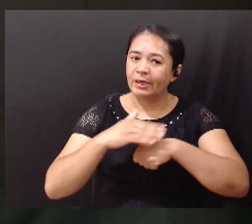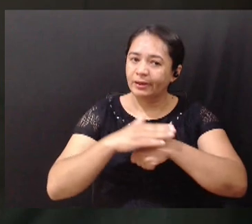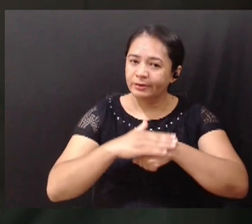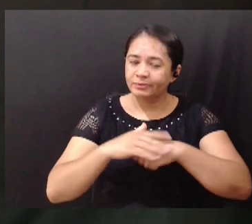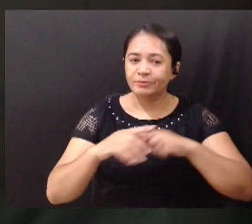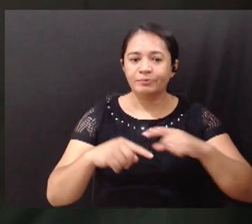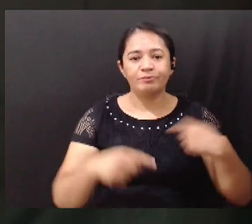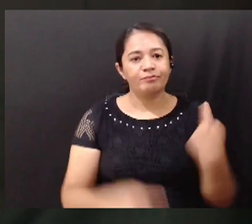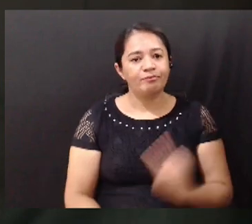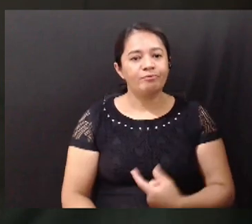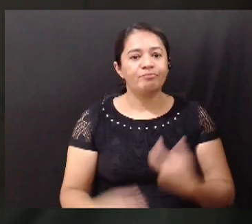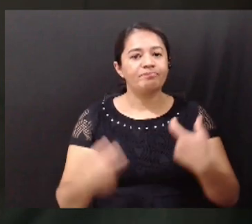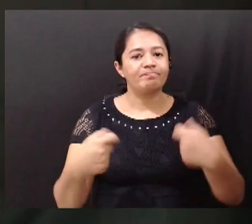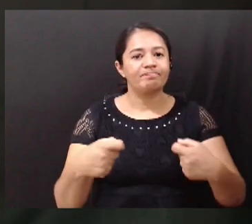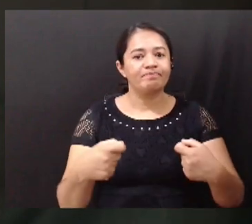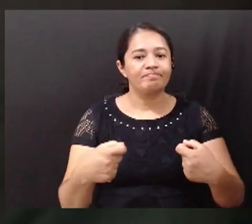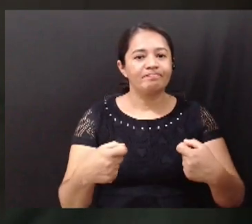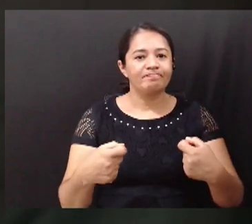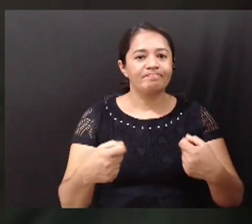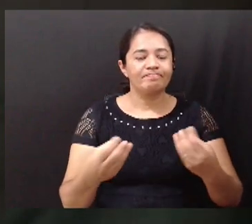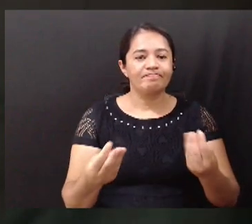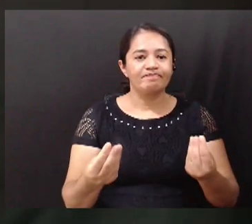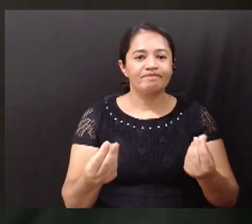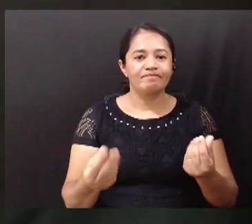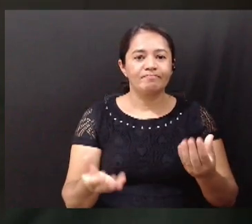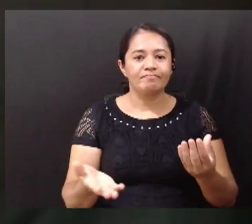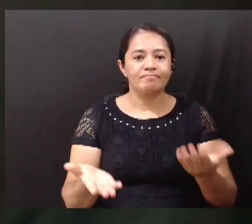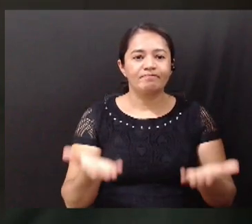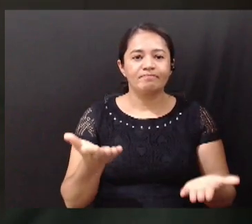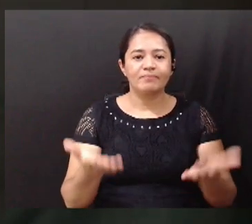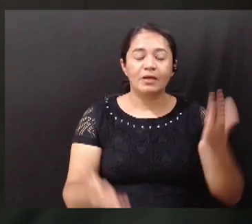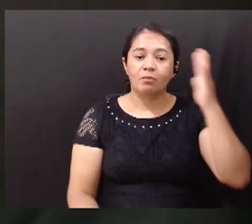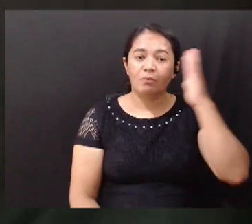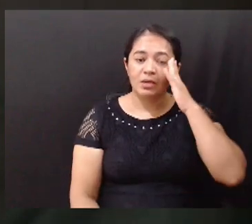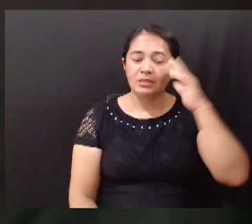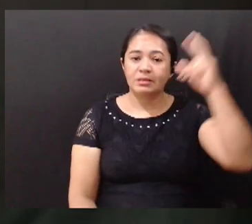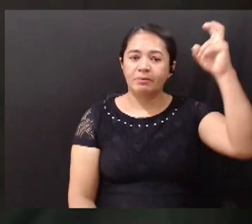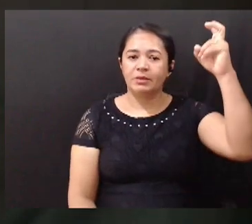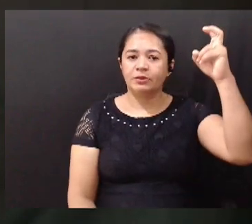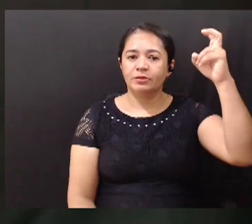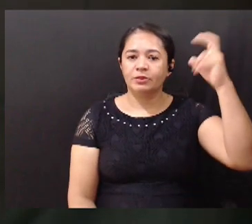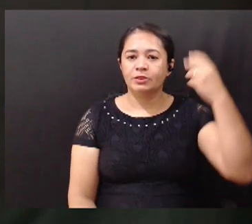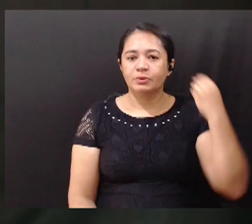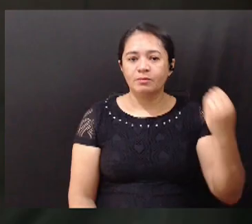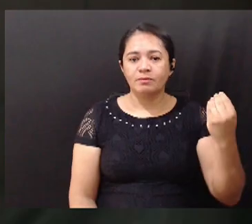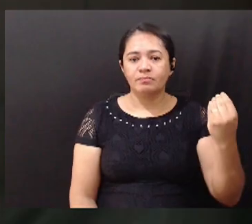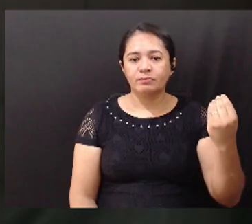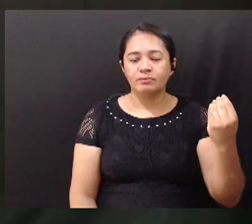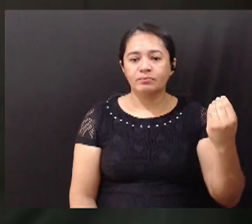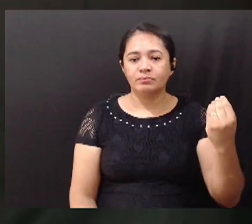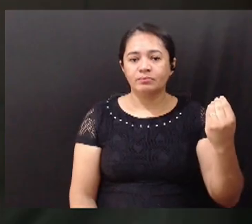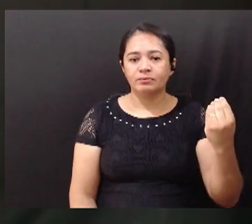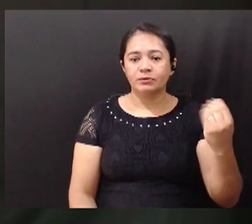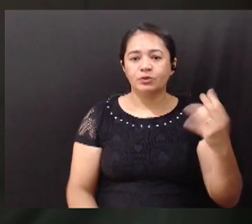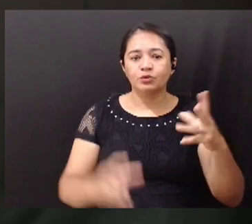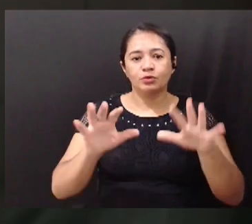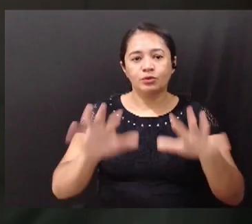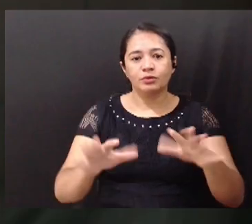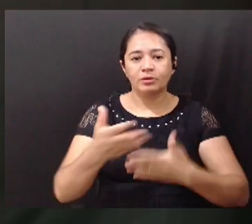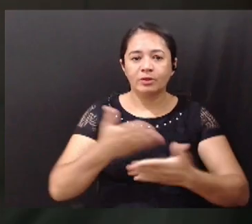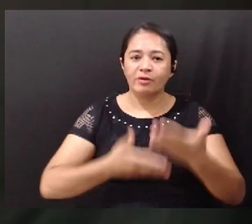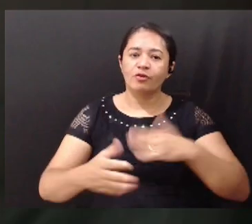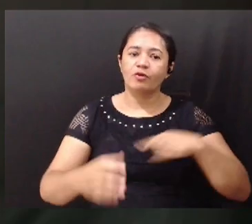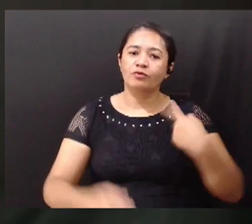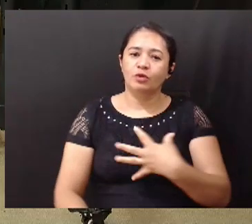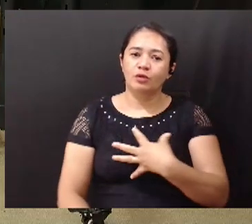que ter uma sabedoria para lidar com tudo isso que envolve os nossos filhos, né? Principalmente agora